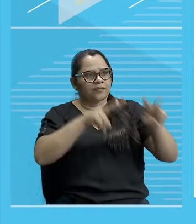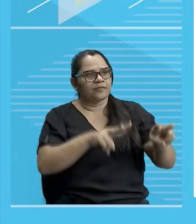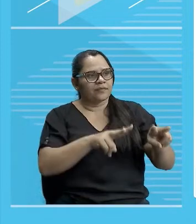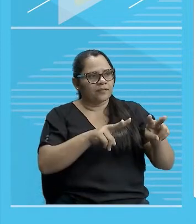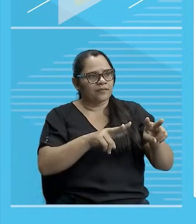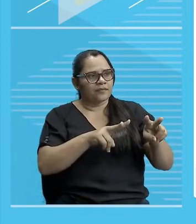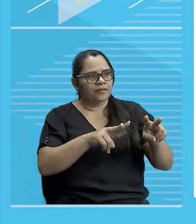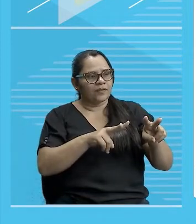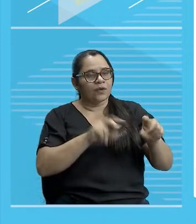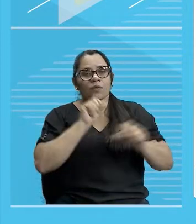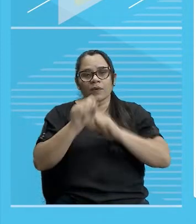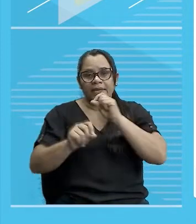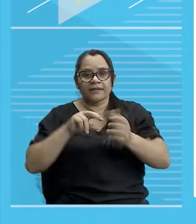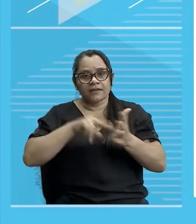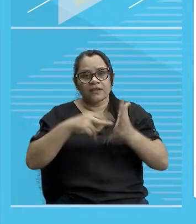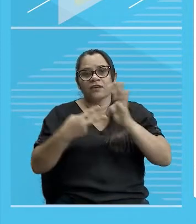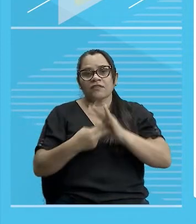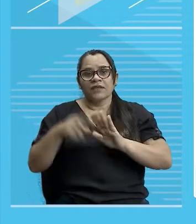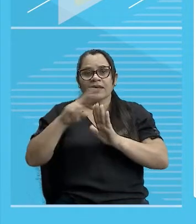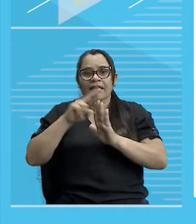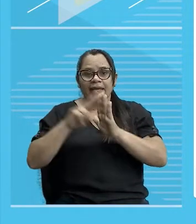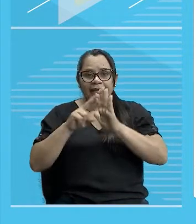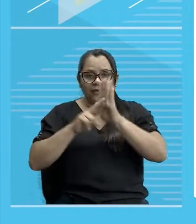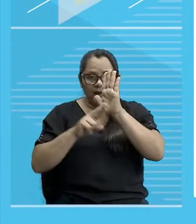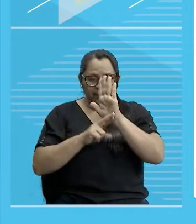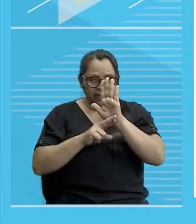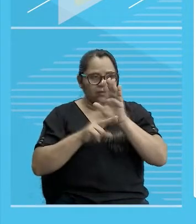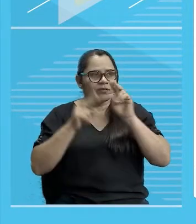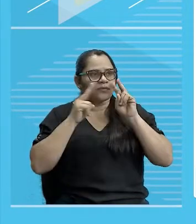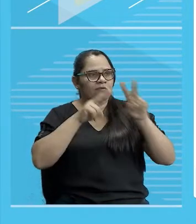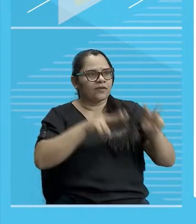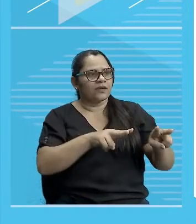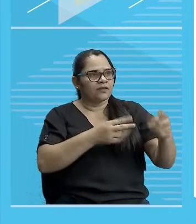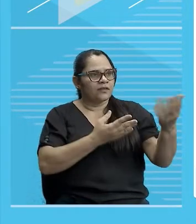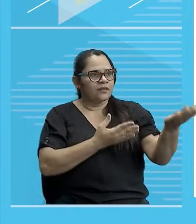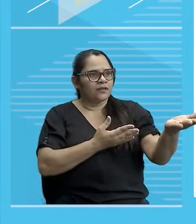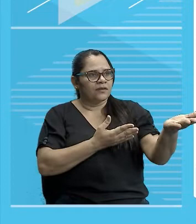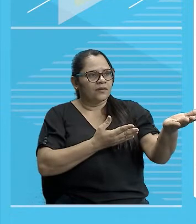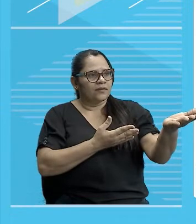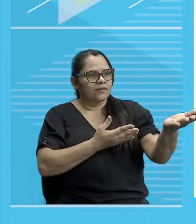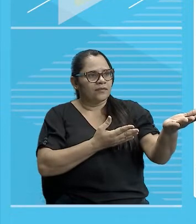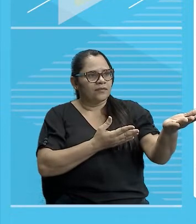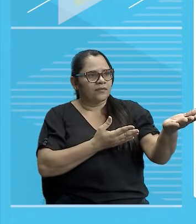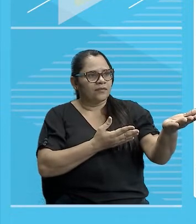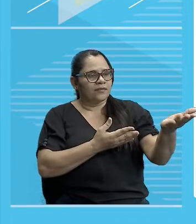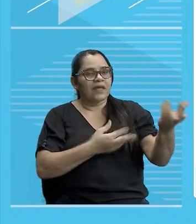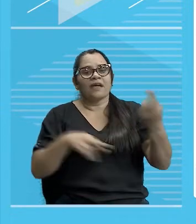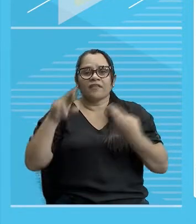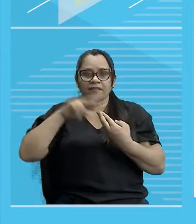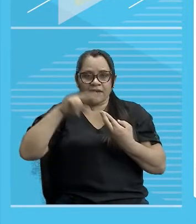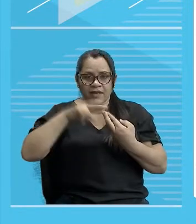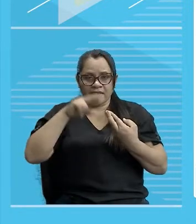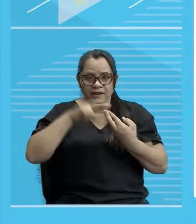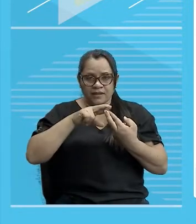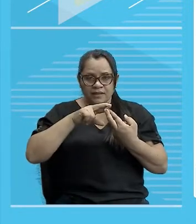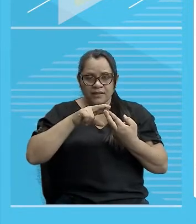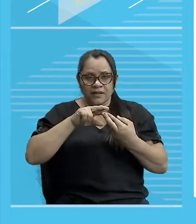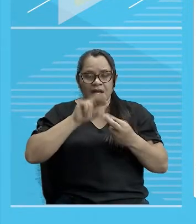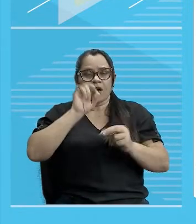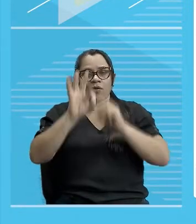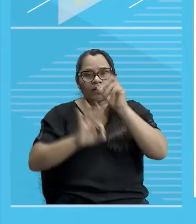faz parte do planejamento operacional regulamento refere-se ao comportamento